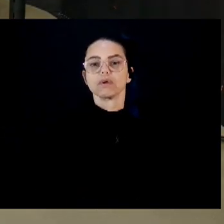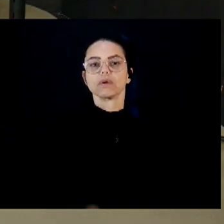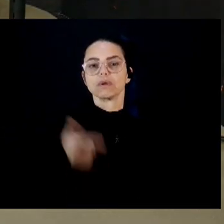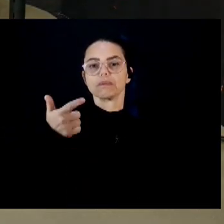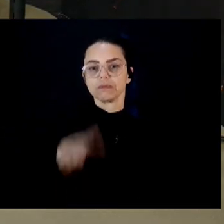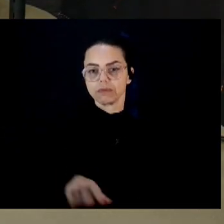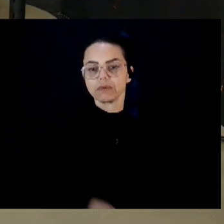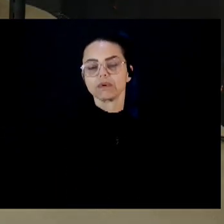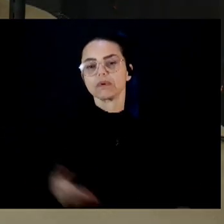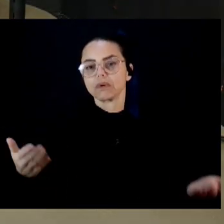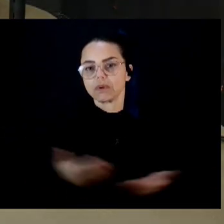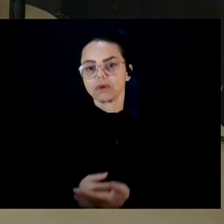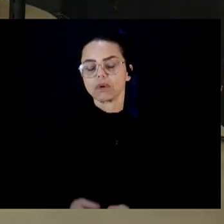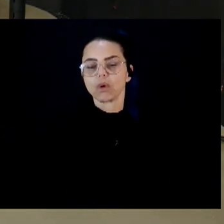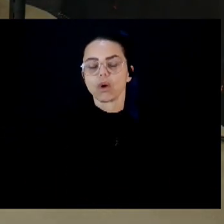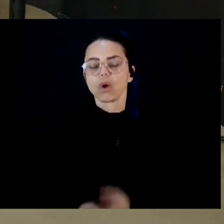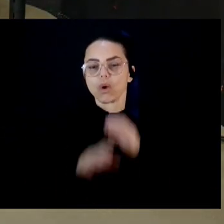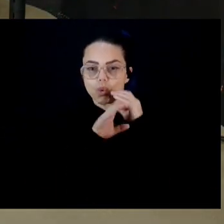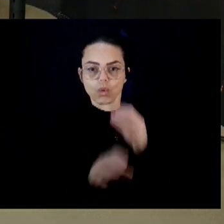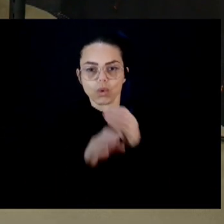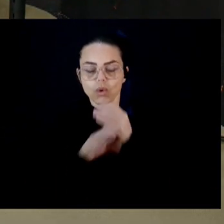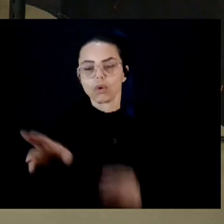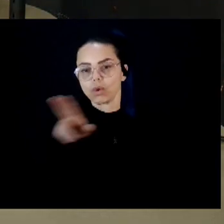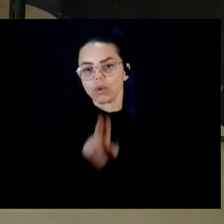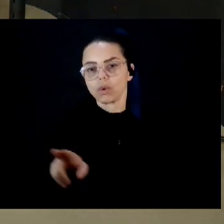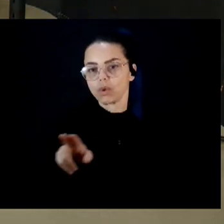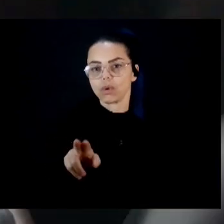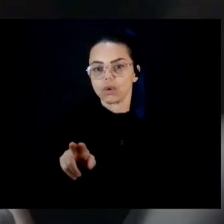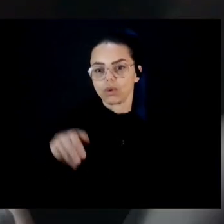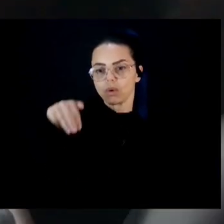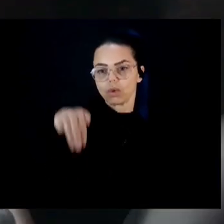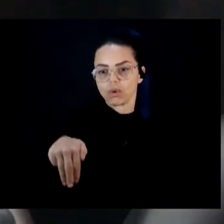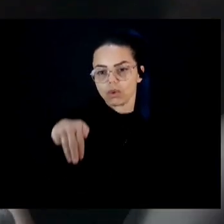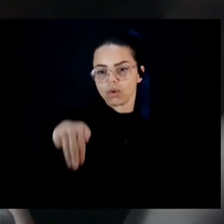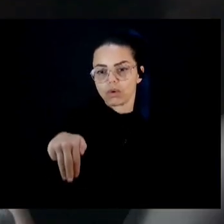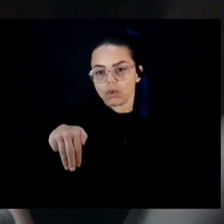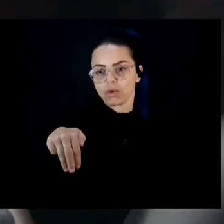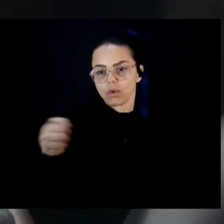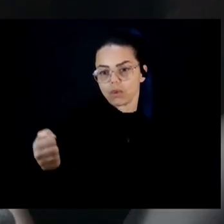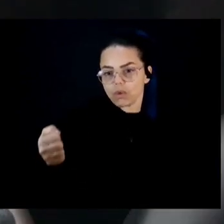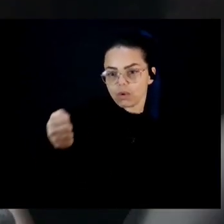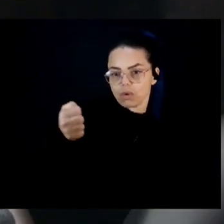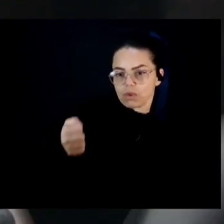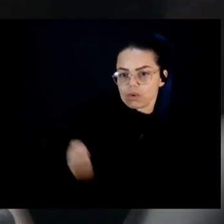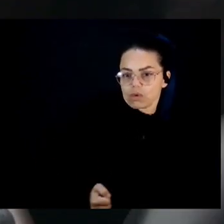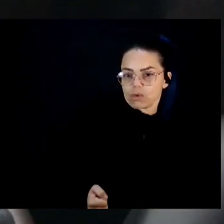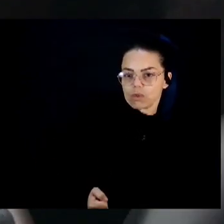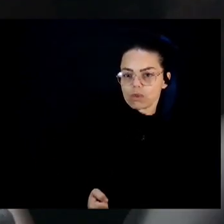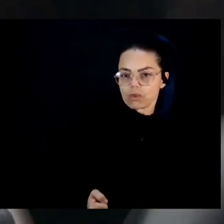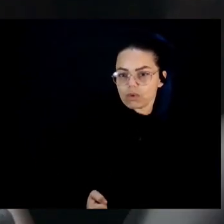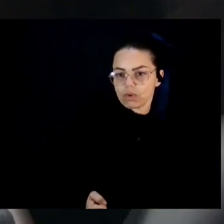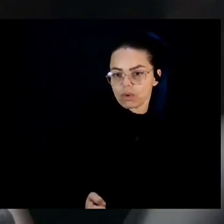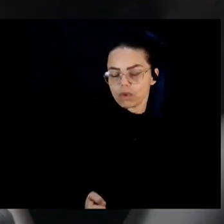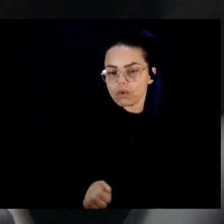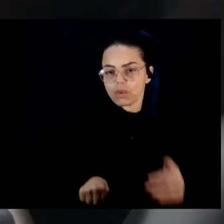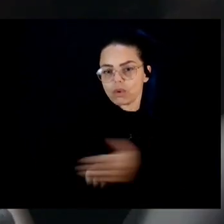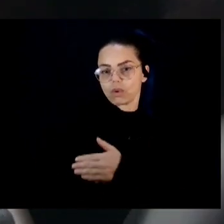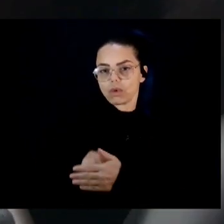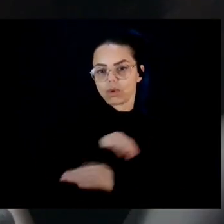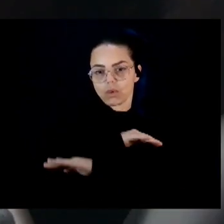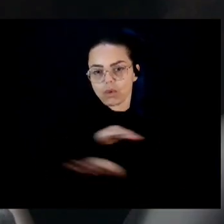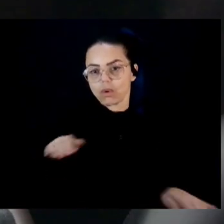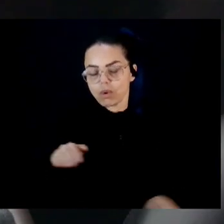forma indiscriminada pelo uso das canetas. Exatamente, né? Porque o grau de saciedade, de inibição do apetite que essas